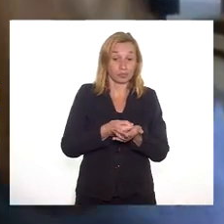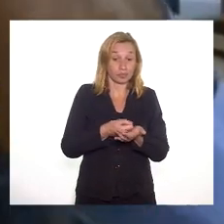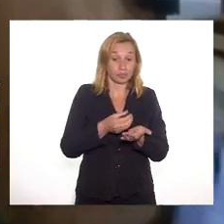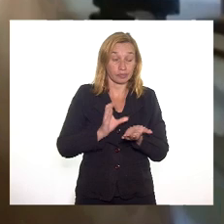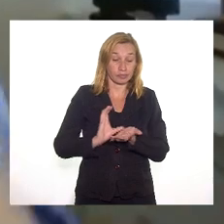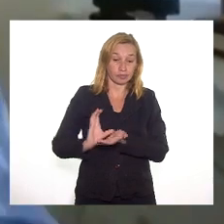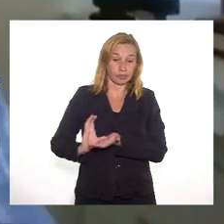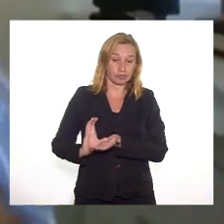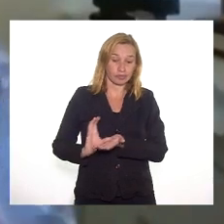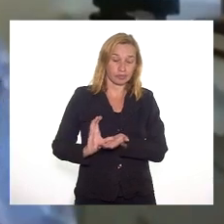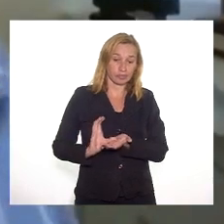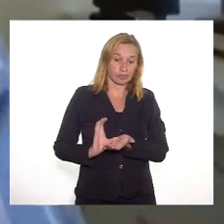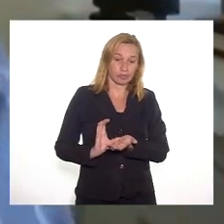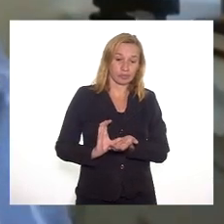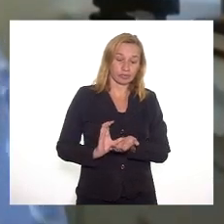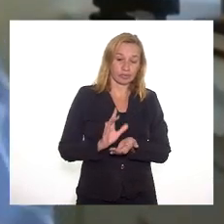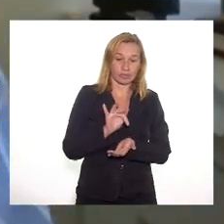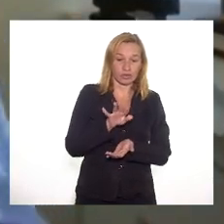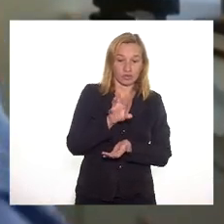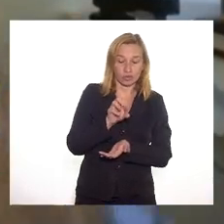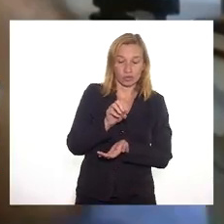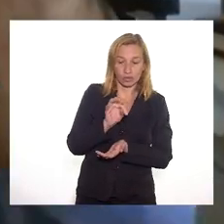fonte 00.